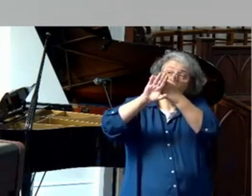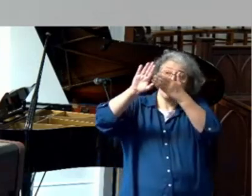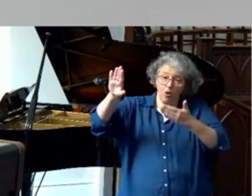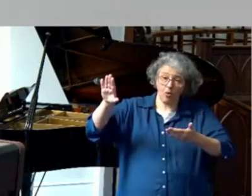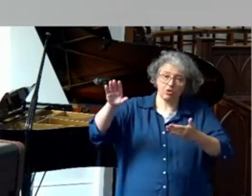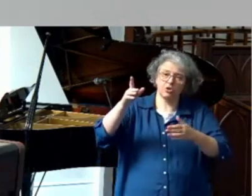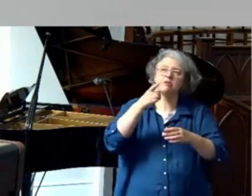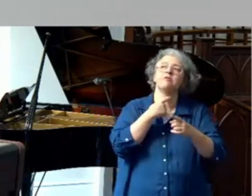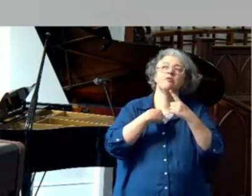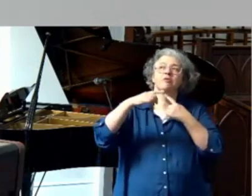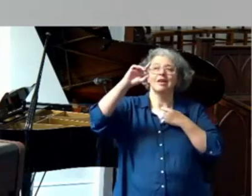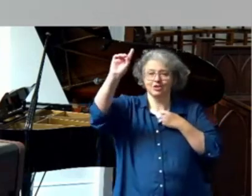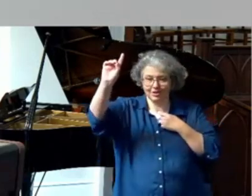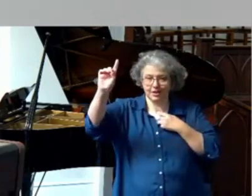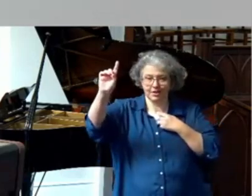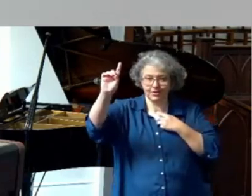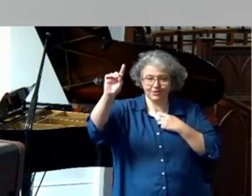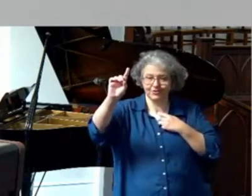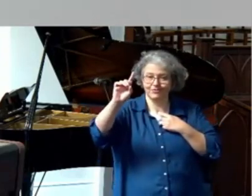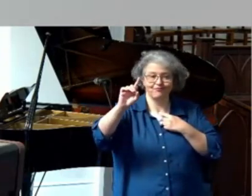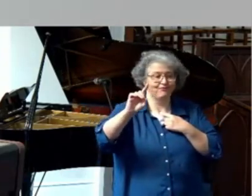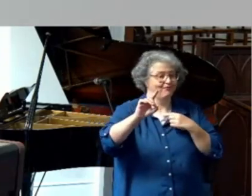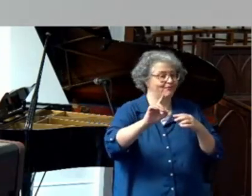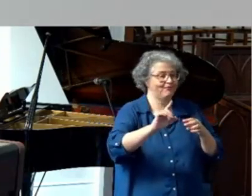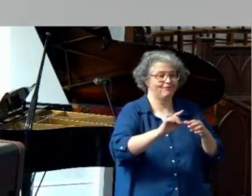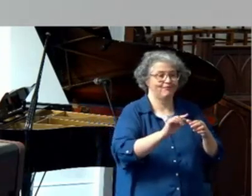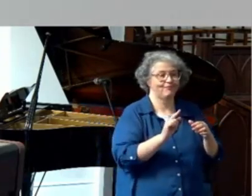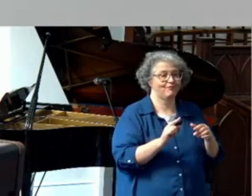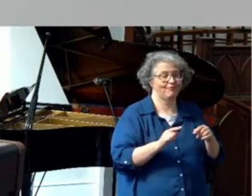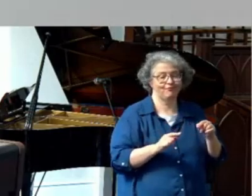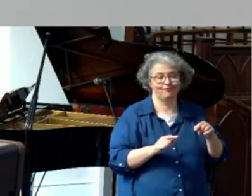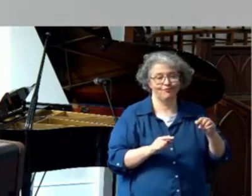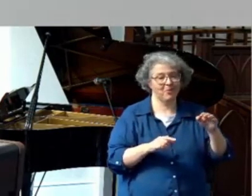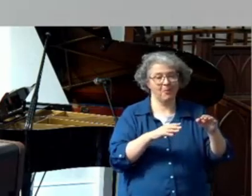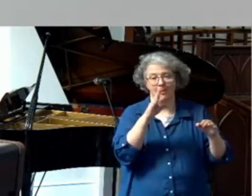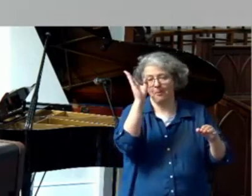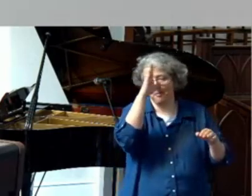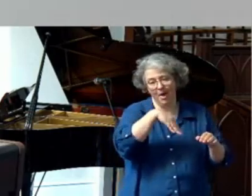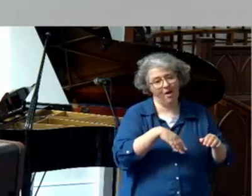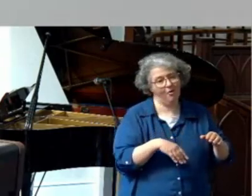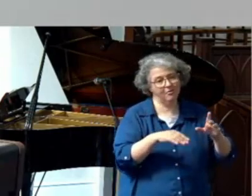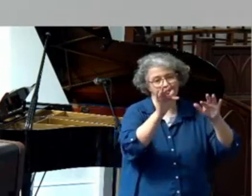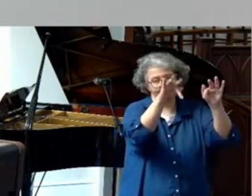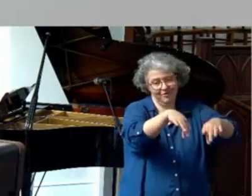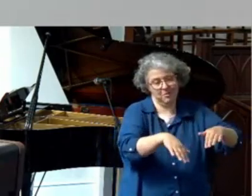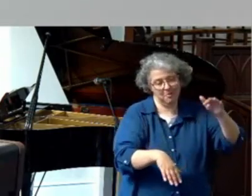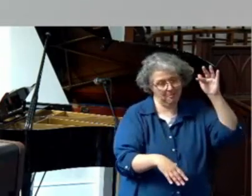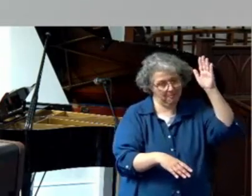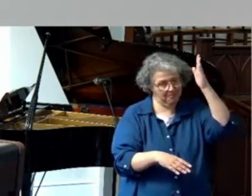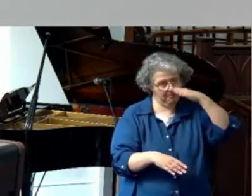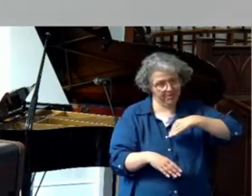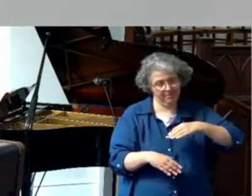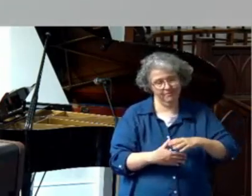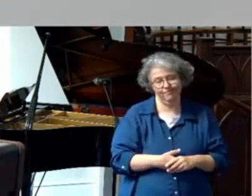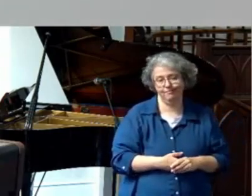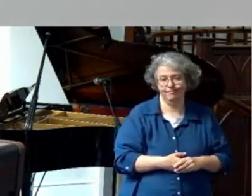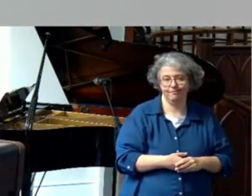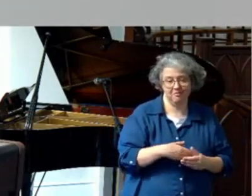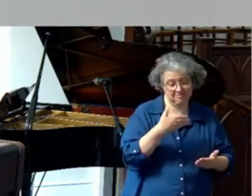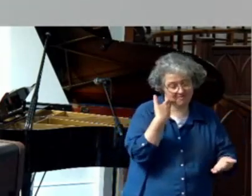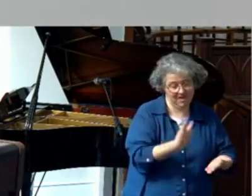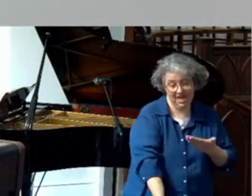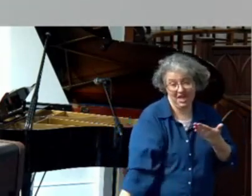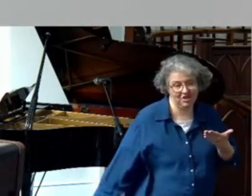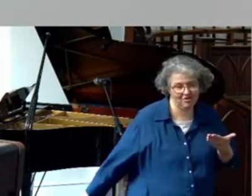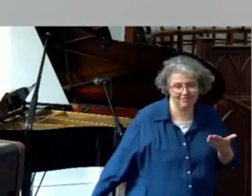mal. Porque não tem um caminho que não seja Jesus. Vai se perder.